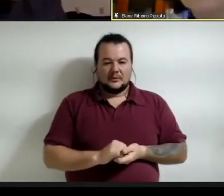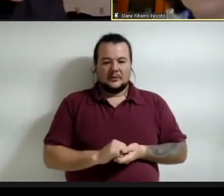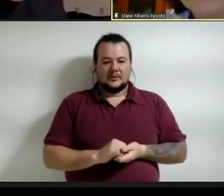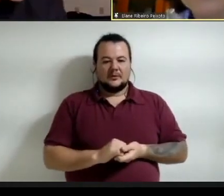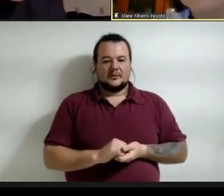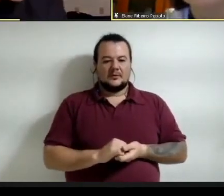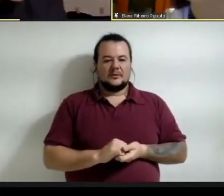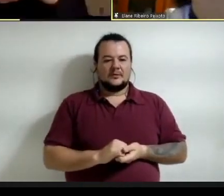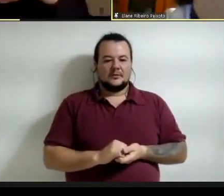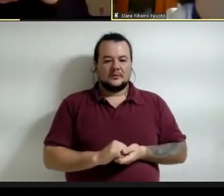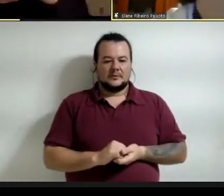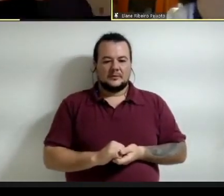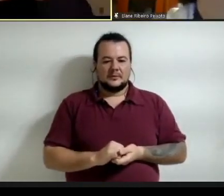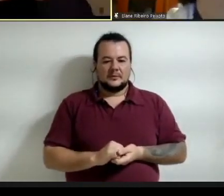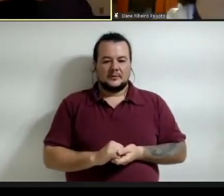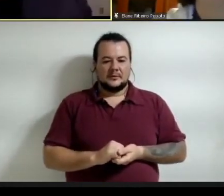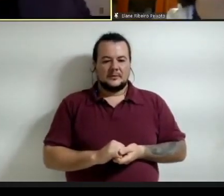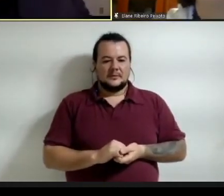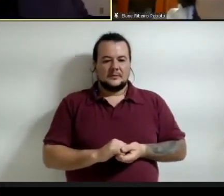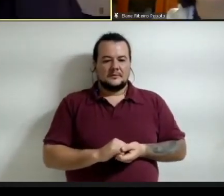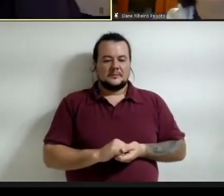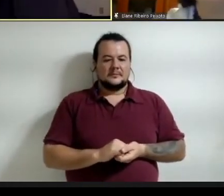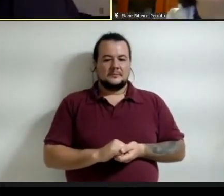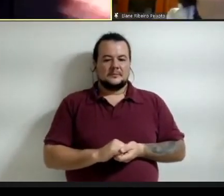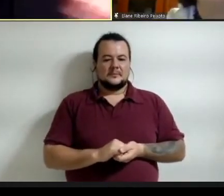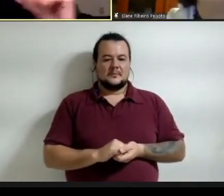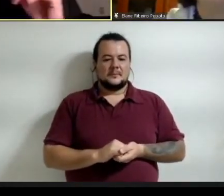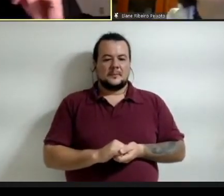Architectural Project?